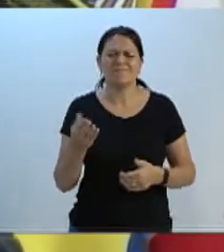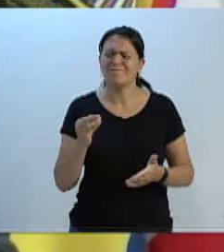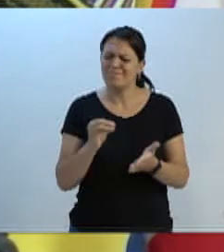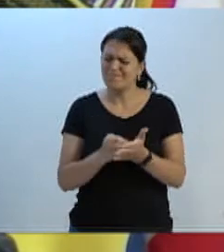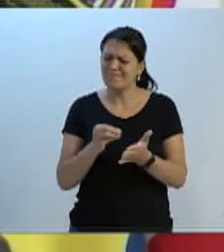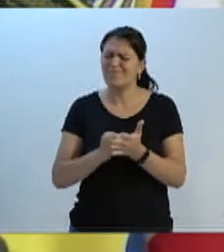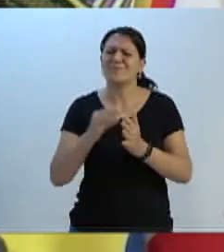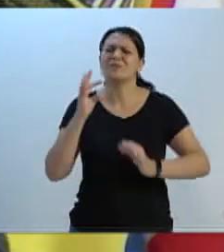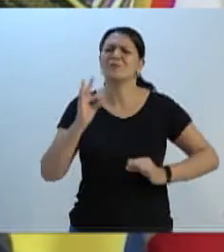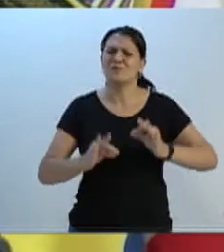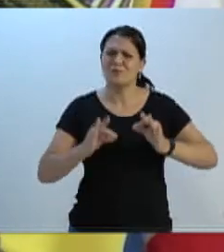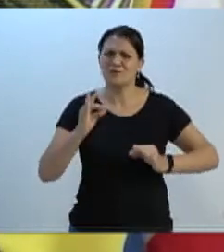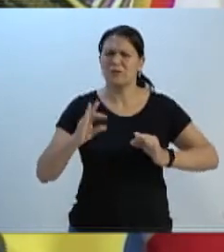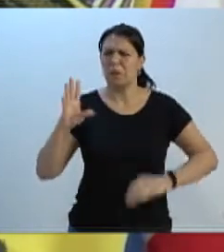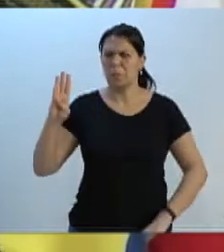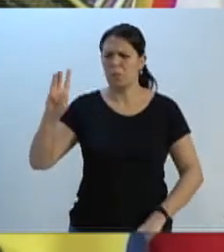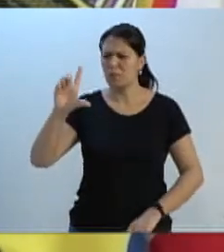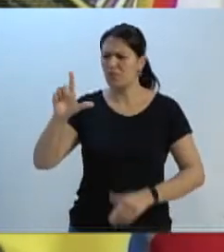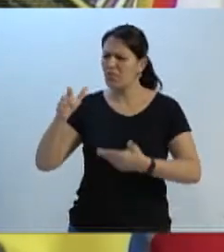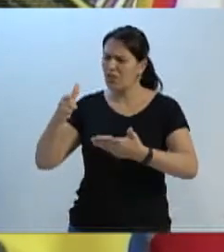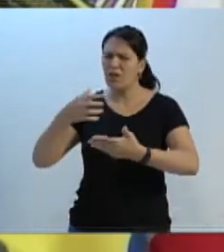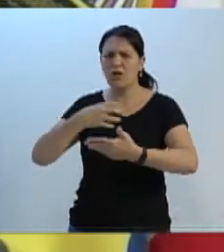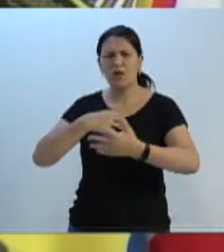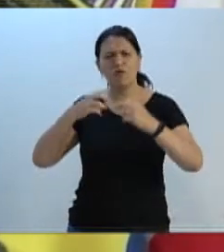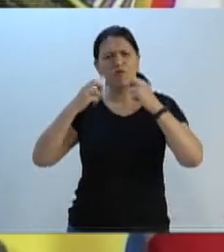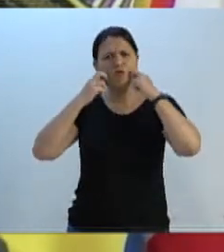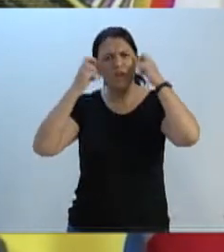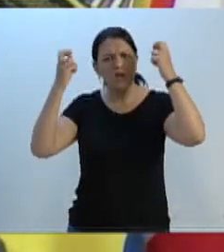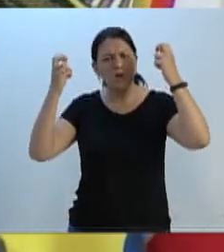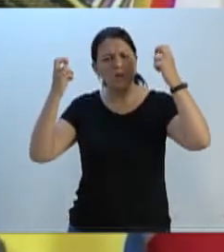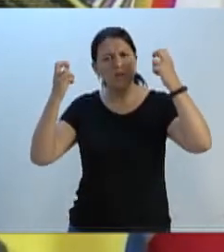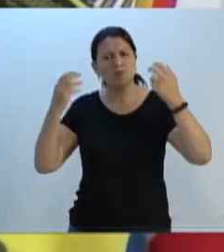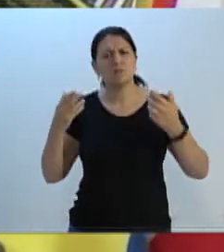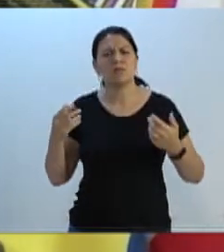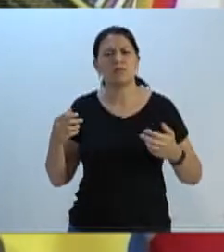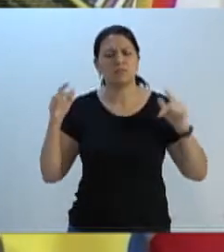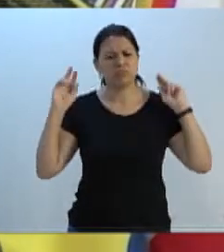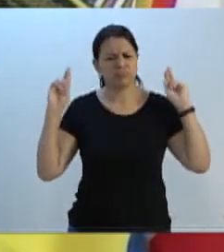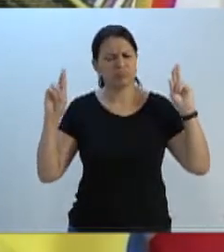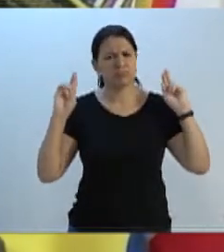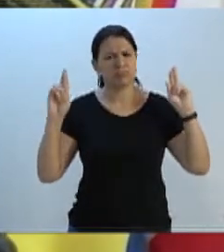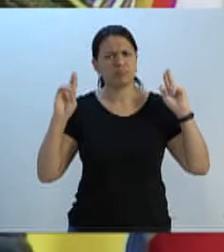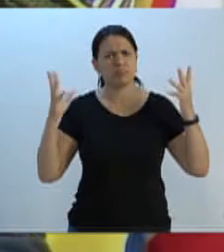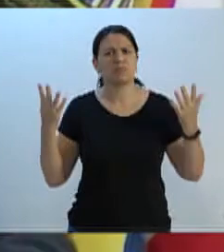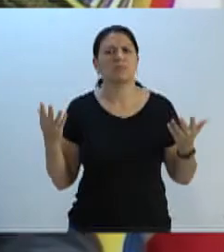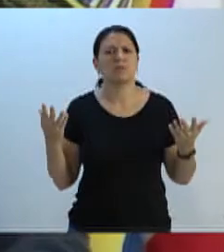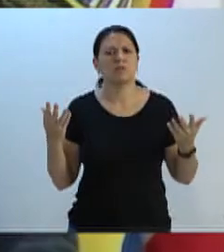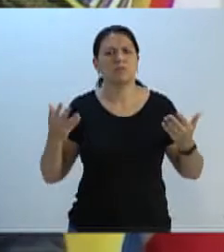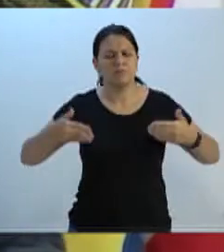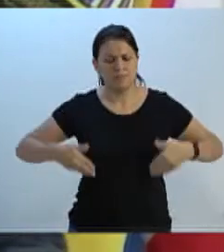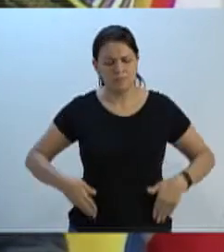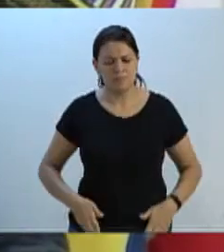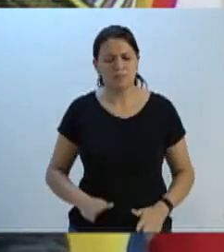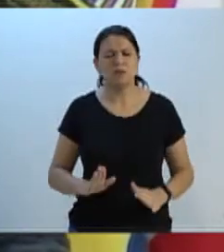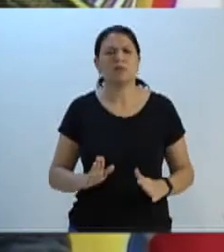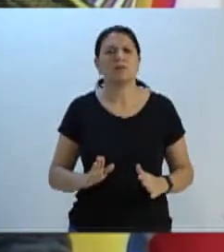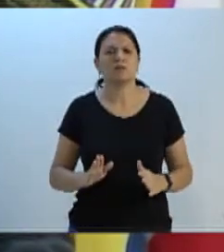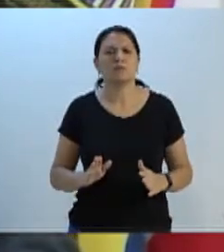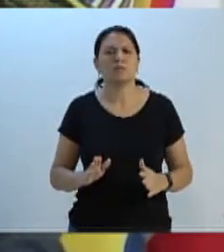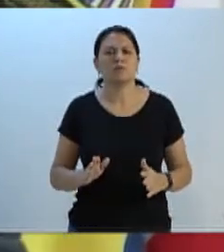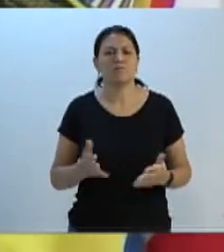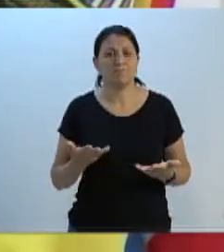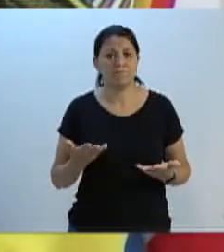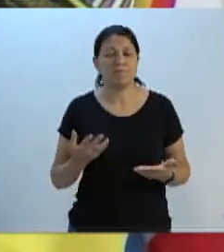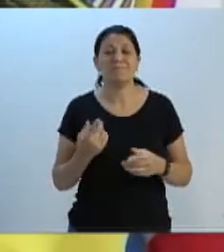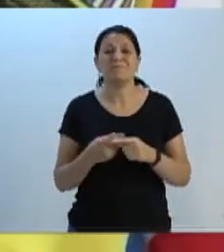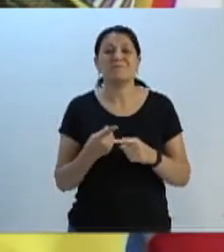O Blumenense devia ter vergonha hoje, ao comemorarmos o nascimento do ex-governador Luiz Henrique da Silveira, pelo